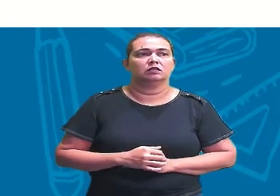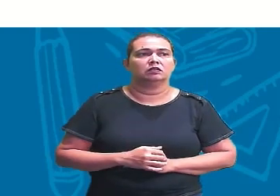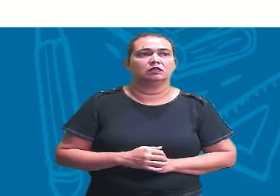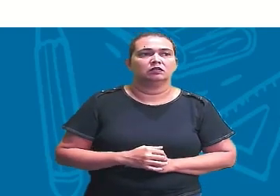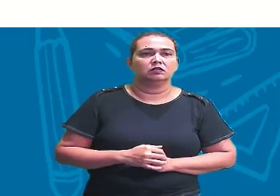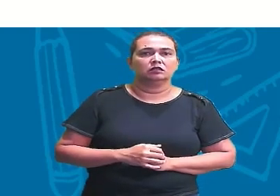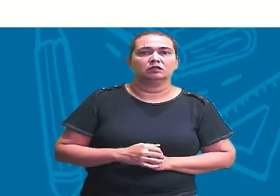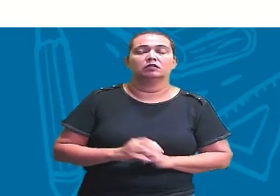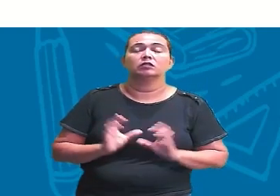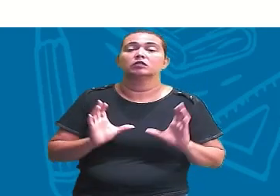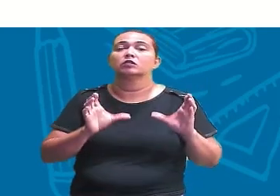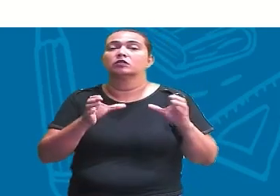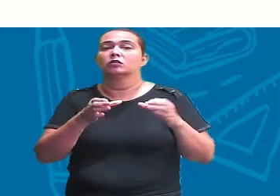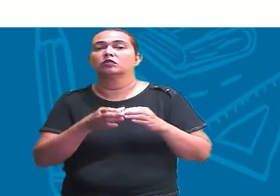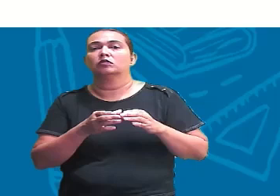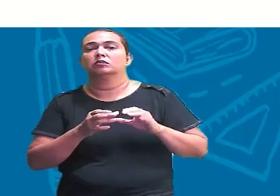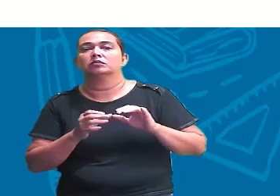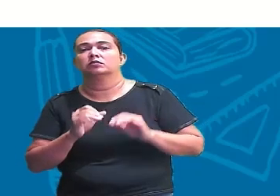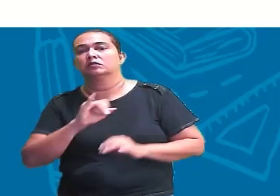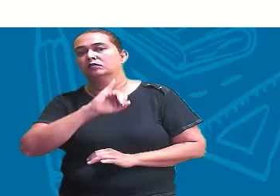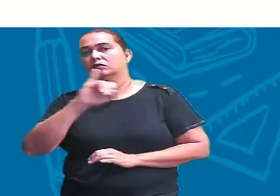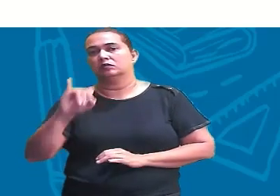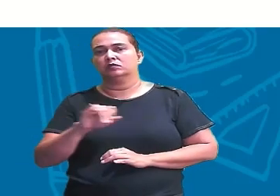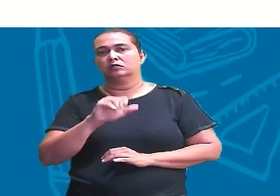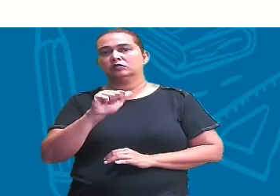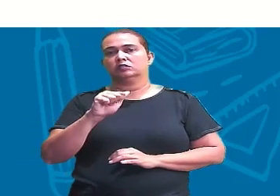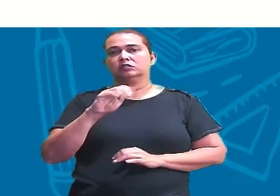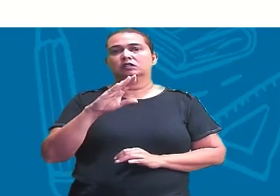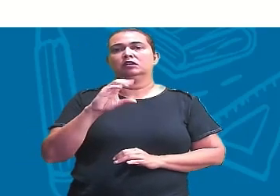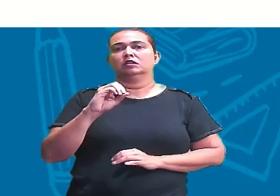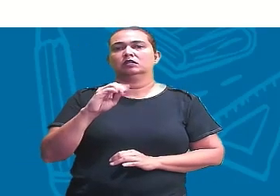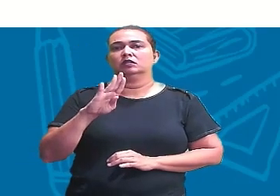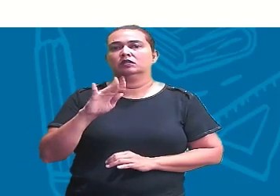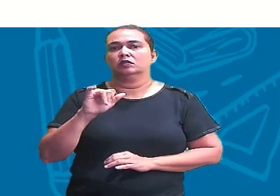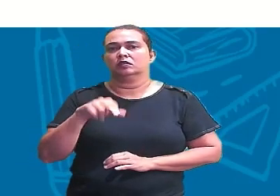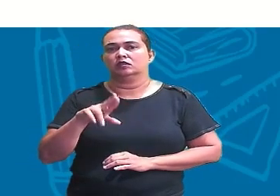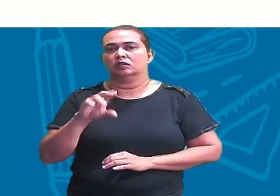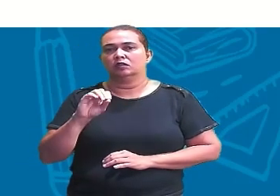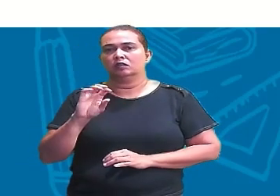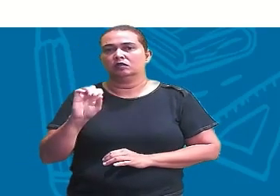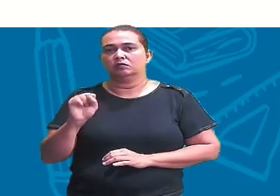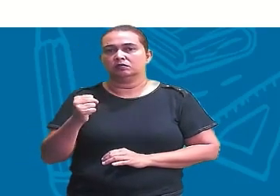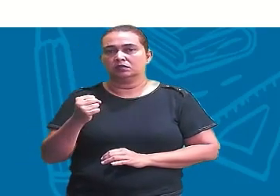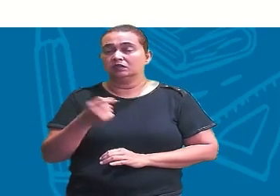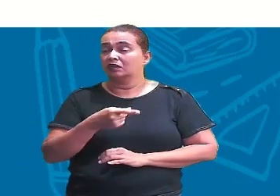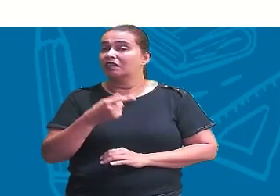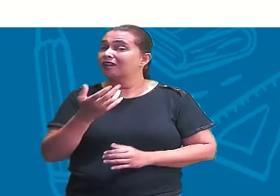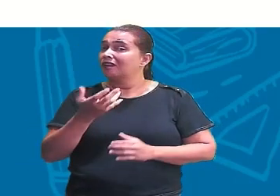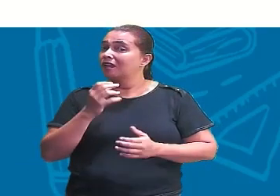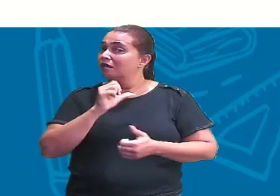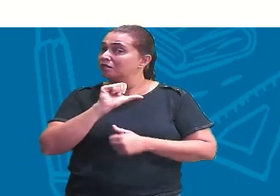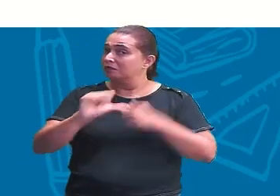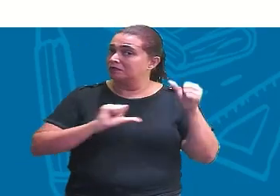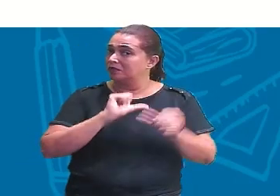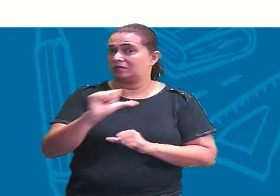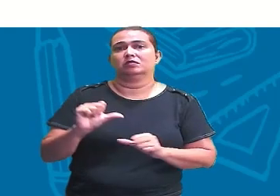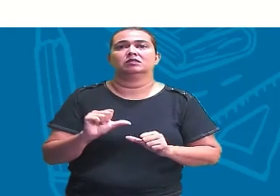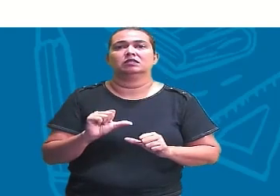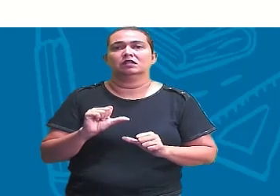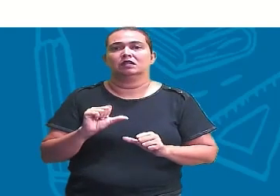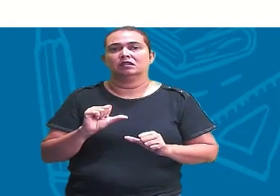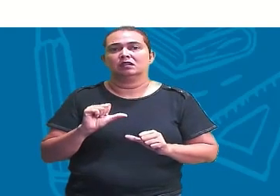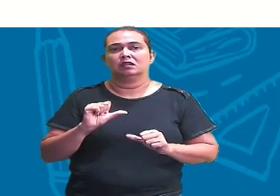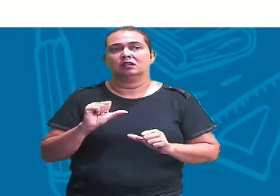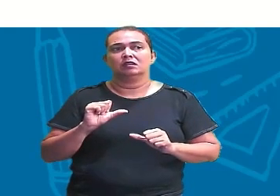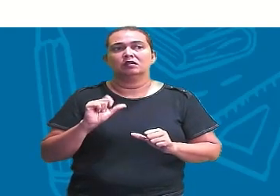pelos jacobinos. Só que como os jacobinos eles estavam a fim de uma mudança drástica na sociedade, o movimento